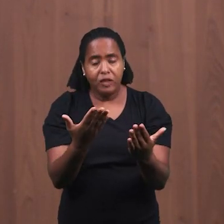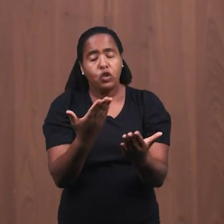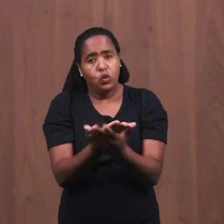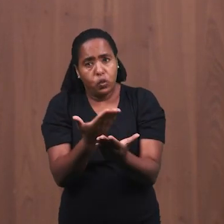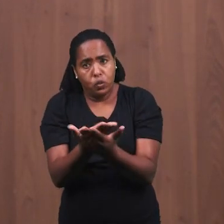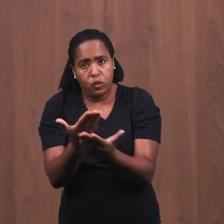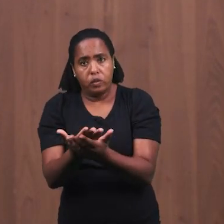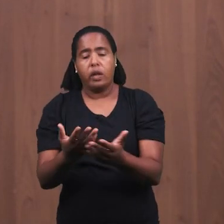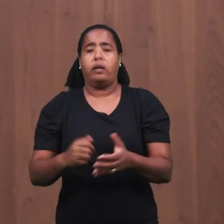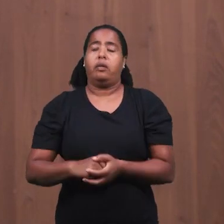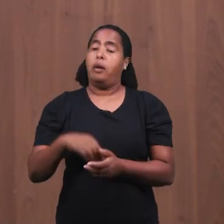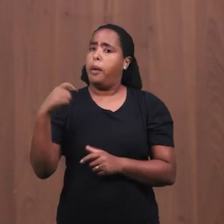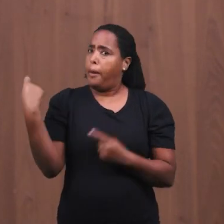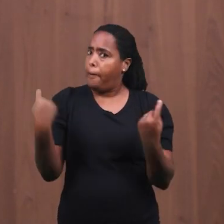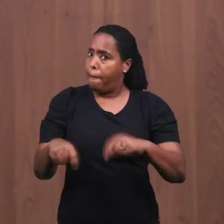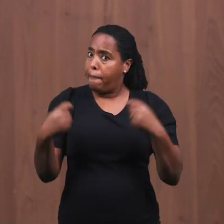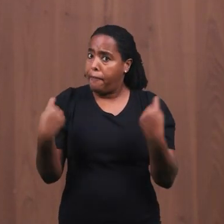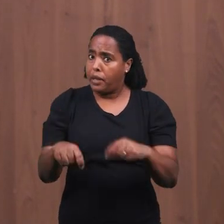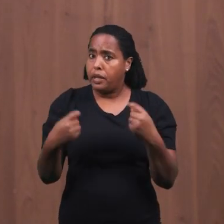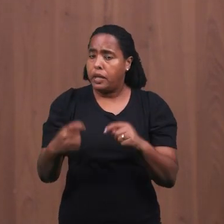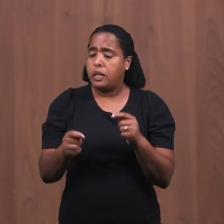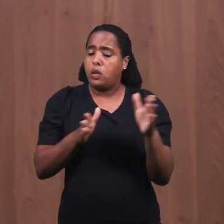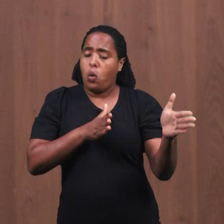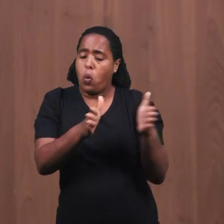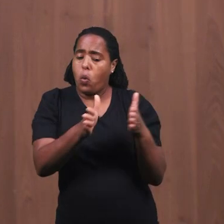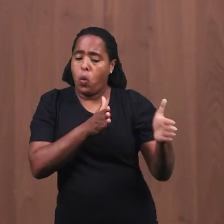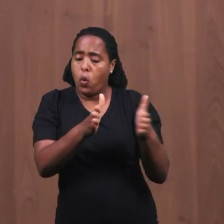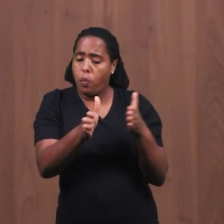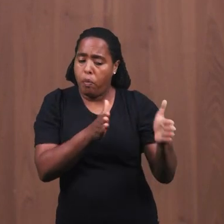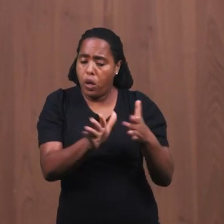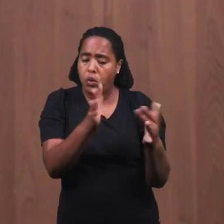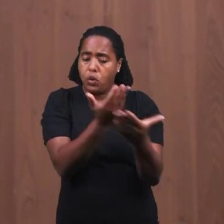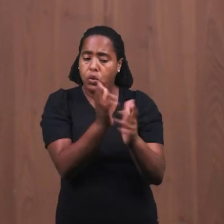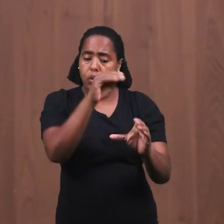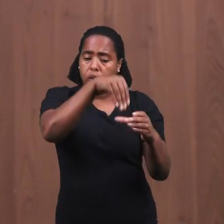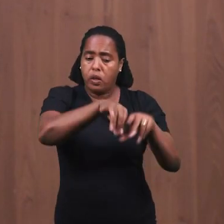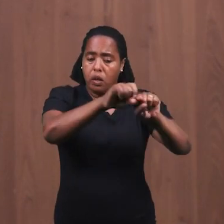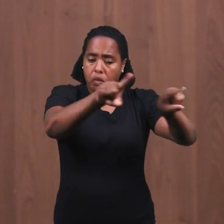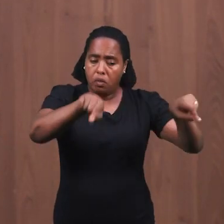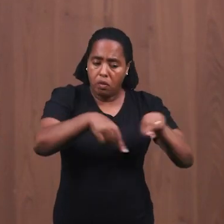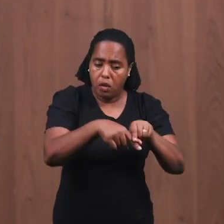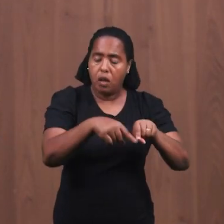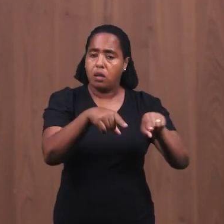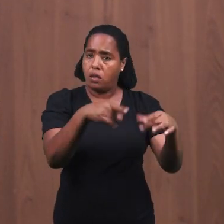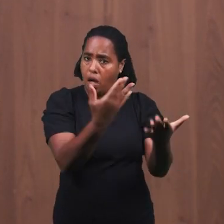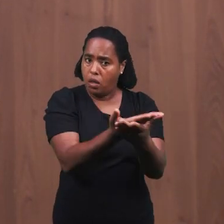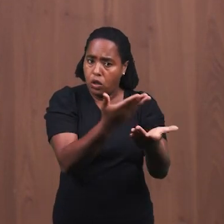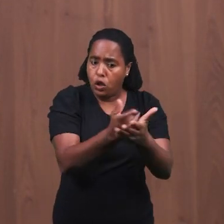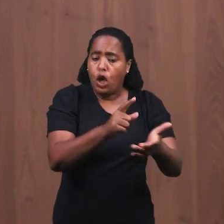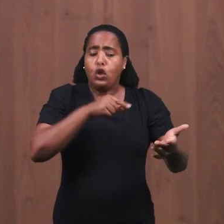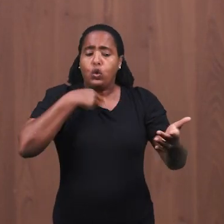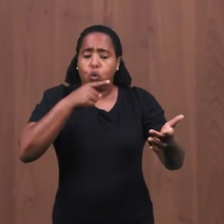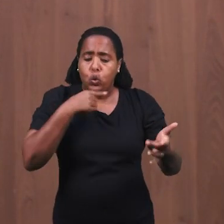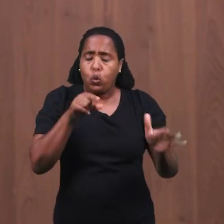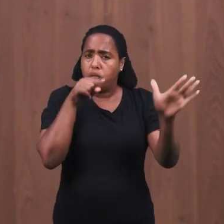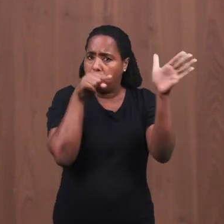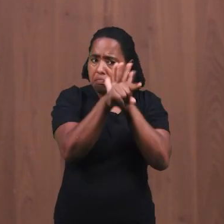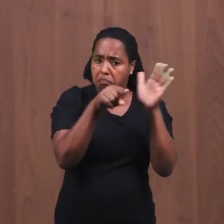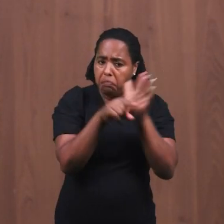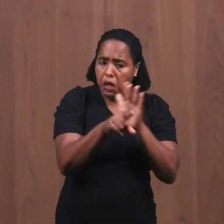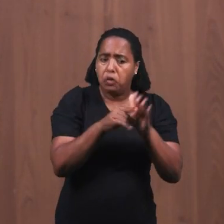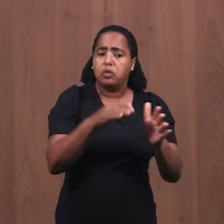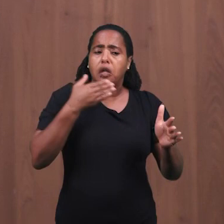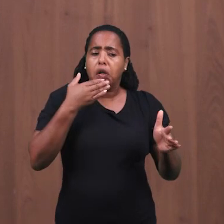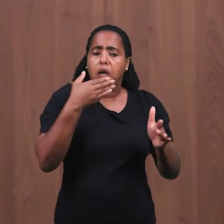eles necessitam aproveitar o tempo de estudos lá na sala de aula para tirar dúvidas, para perguntar, para